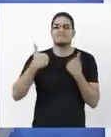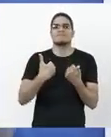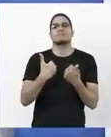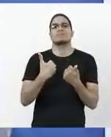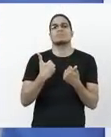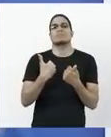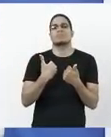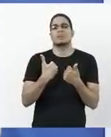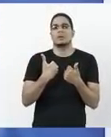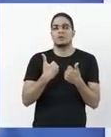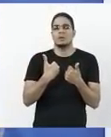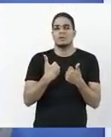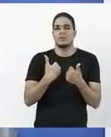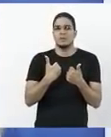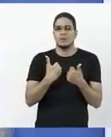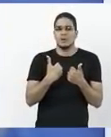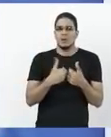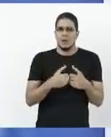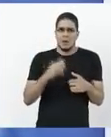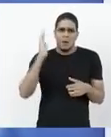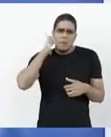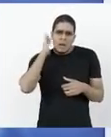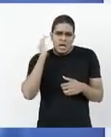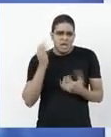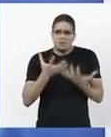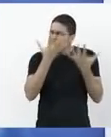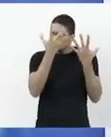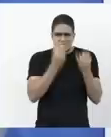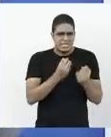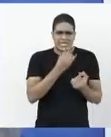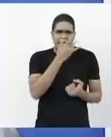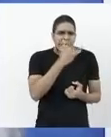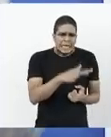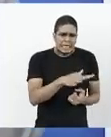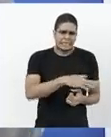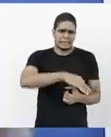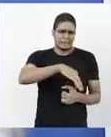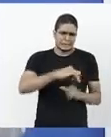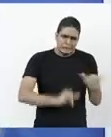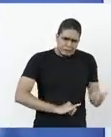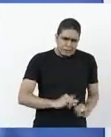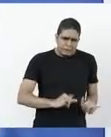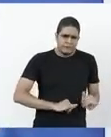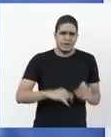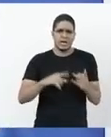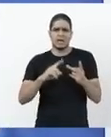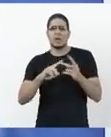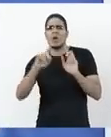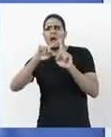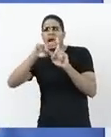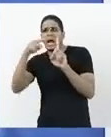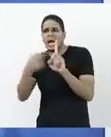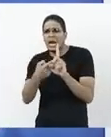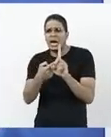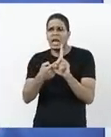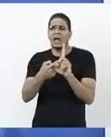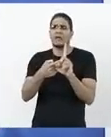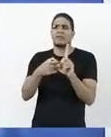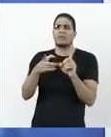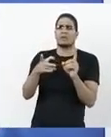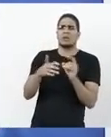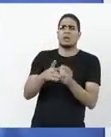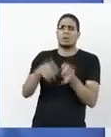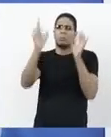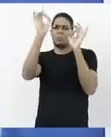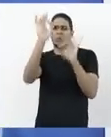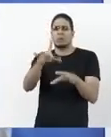aceita criança com dor, não aceita grávida sem assistência, não aceita idoso abandonado. Eu quero sonhar, junto com